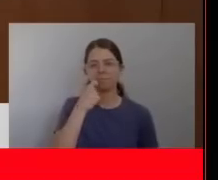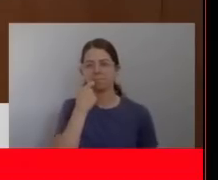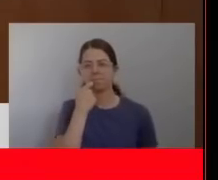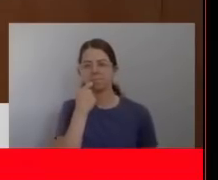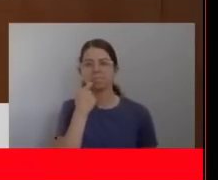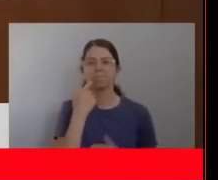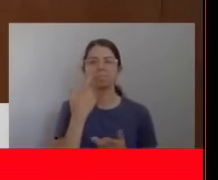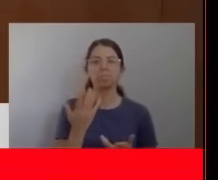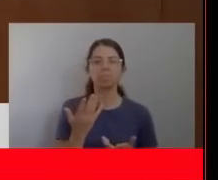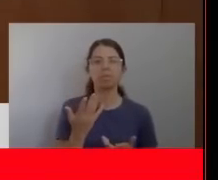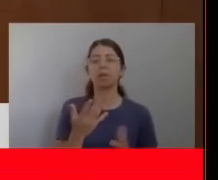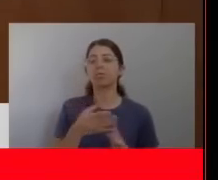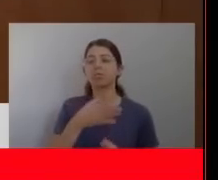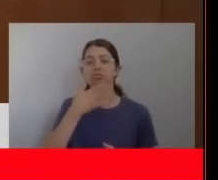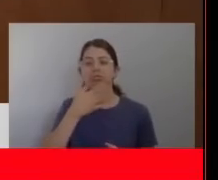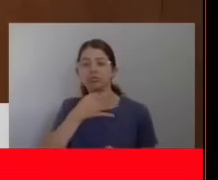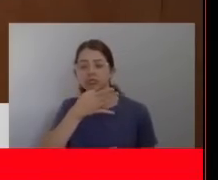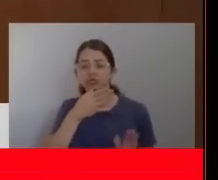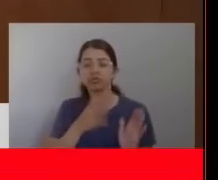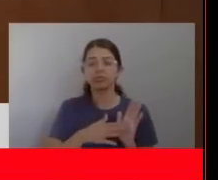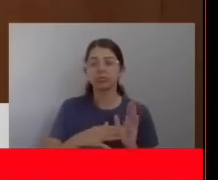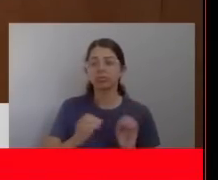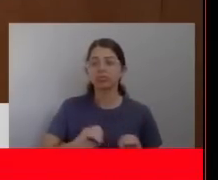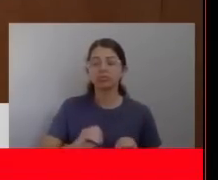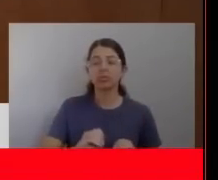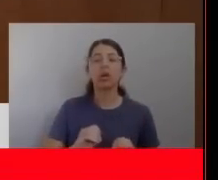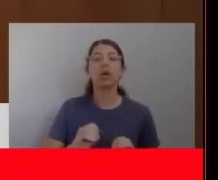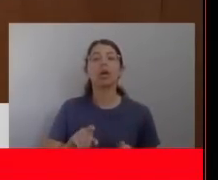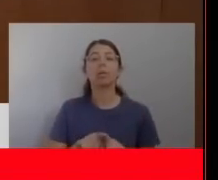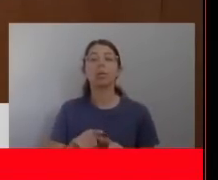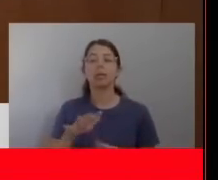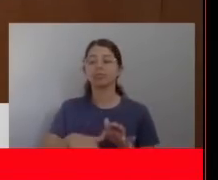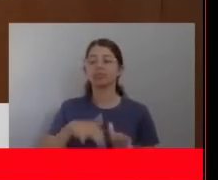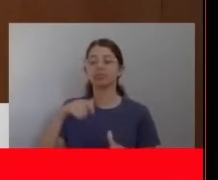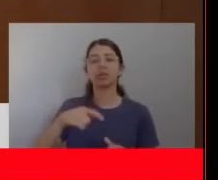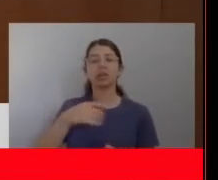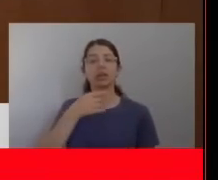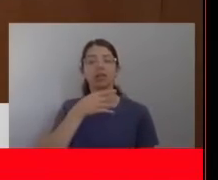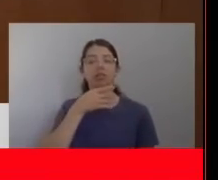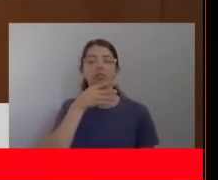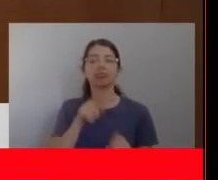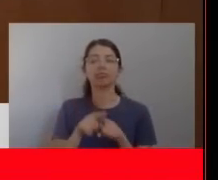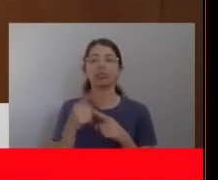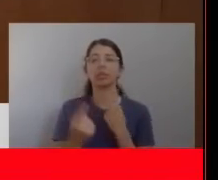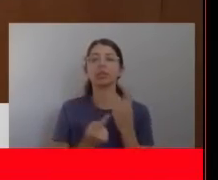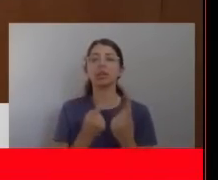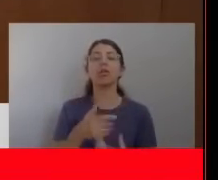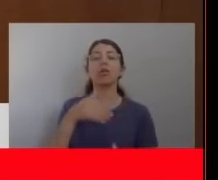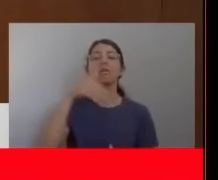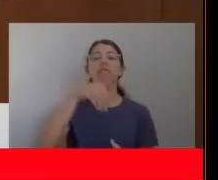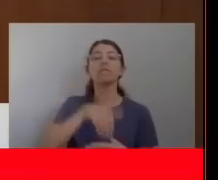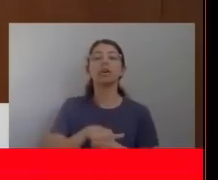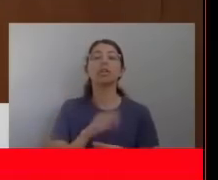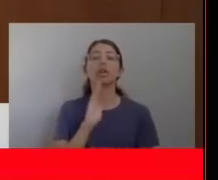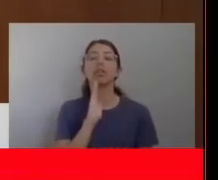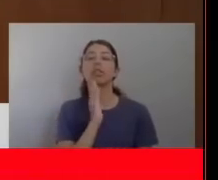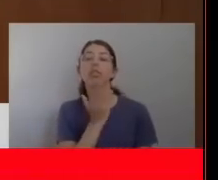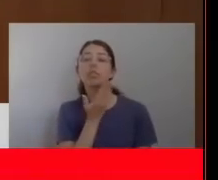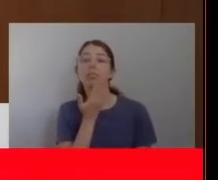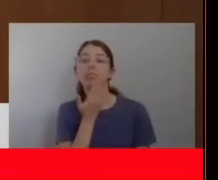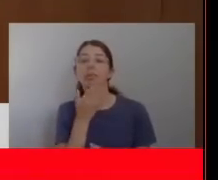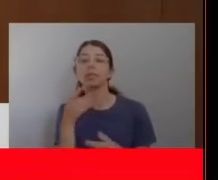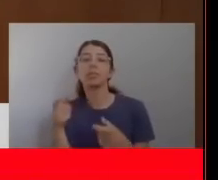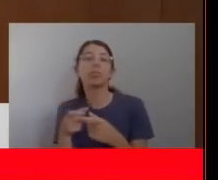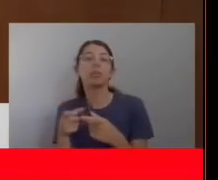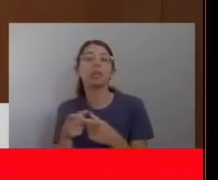alguns dos deputados formalizar e votarem em função do que quer que seja nomeadamente no simples bilhete